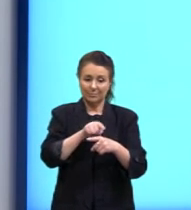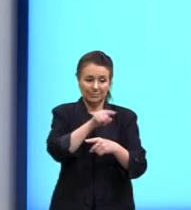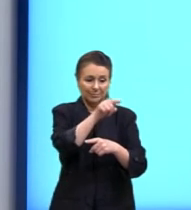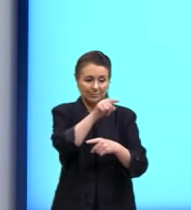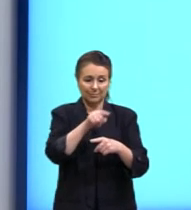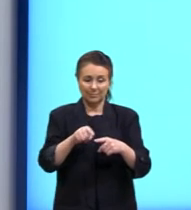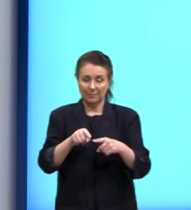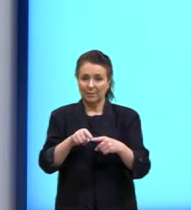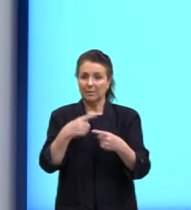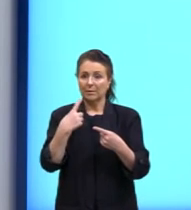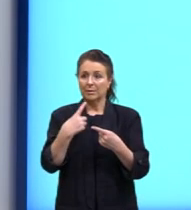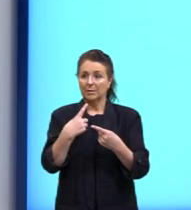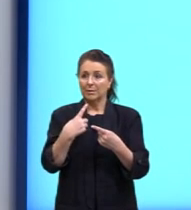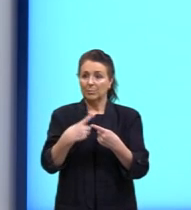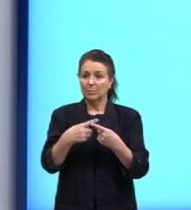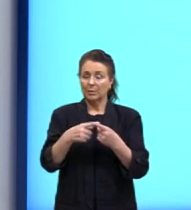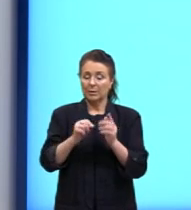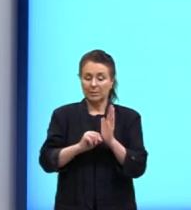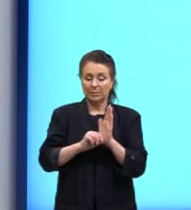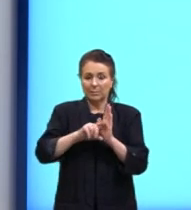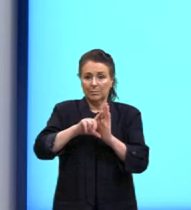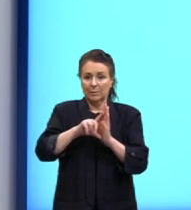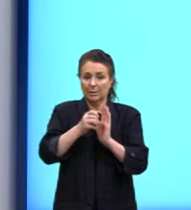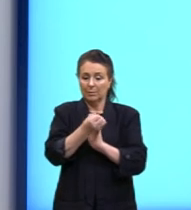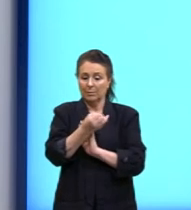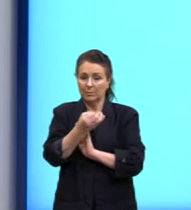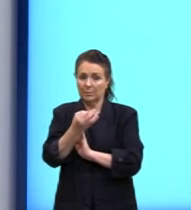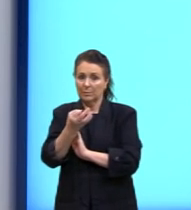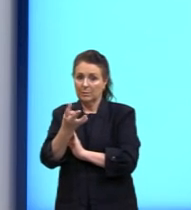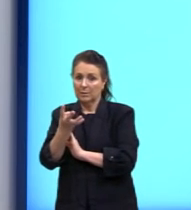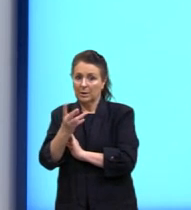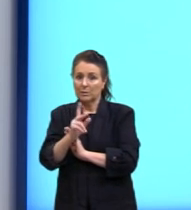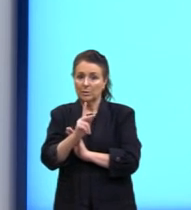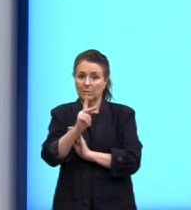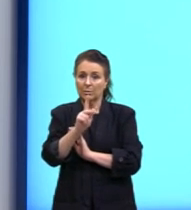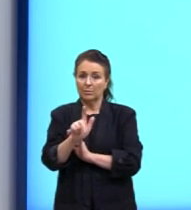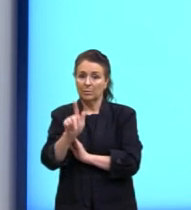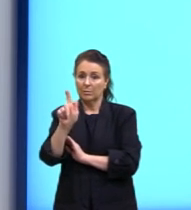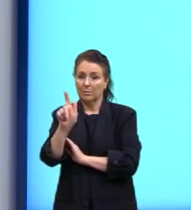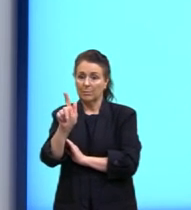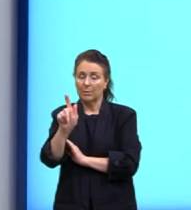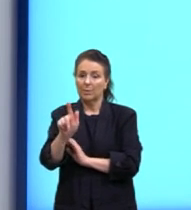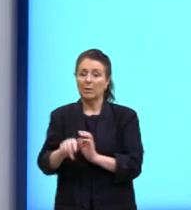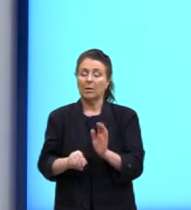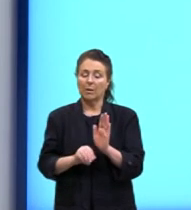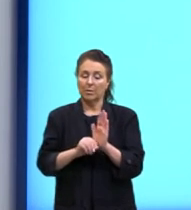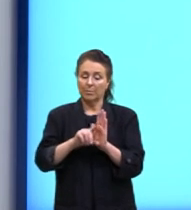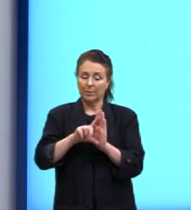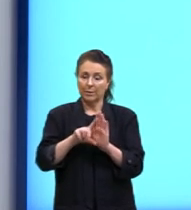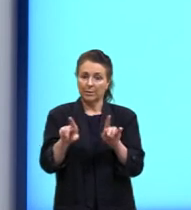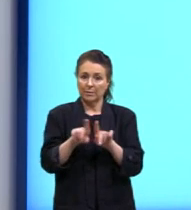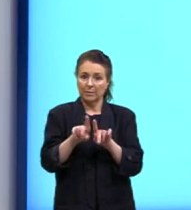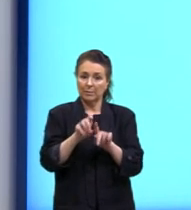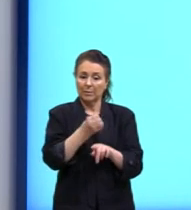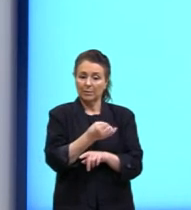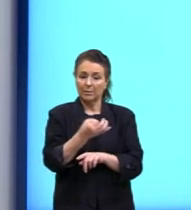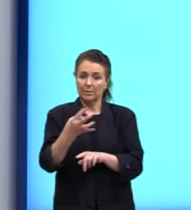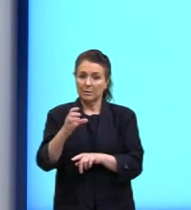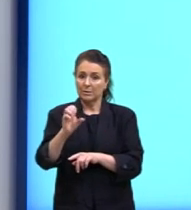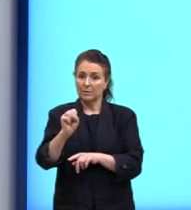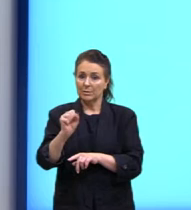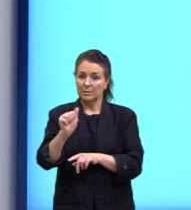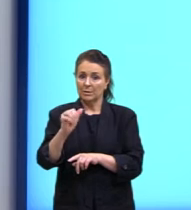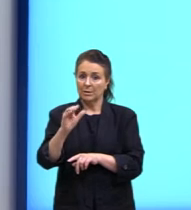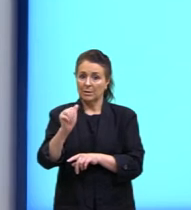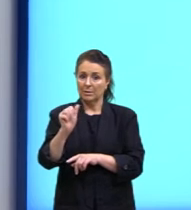porque aqui se nós aumentarssemos a quantidade do quilograma Nós aumentaríamos também a quantidade de sacas